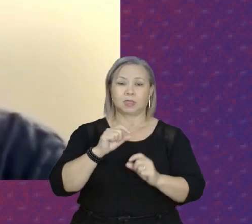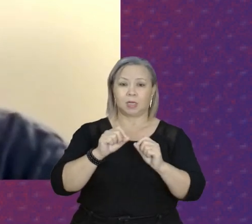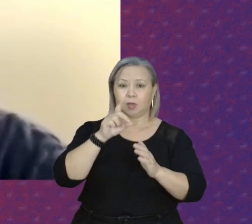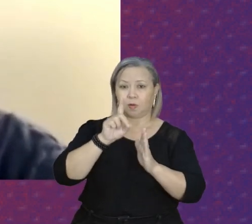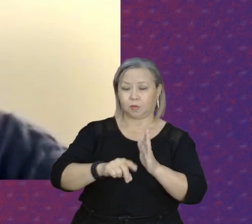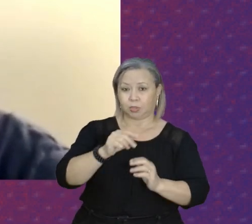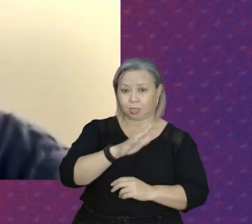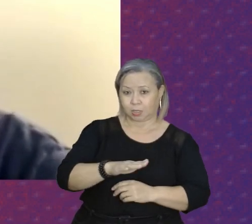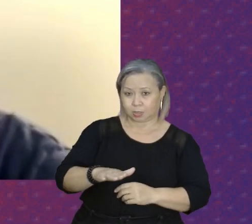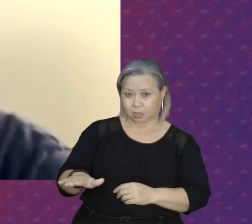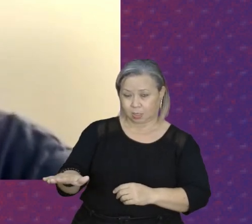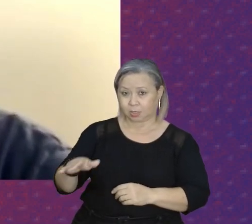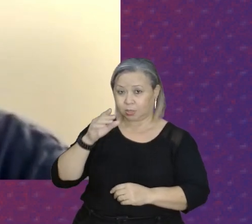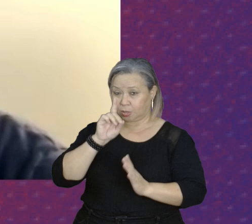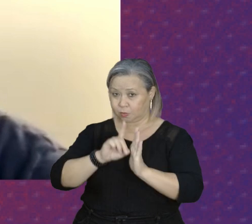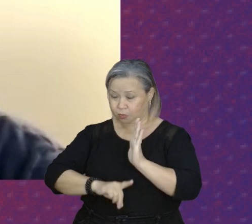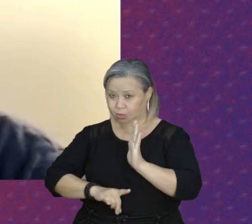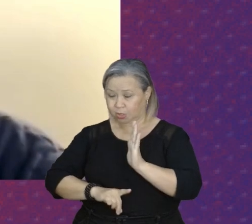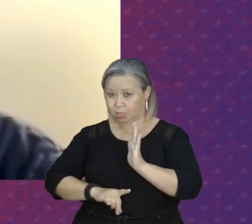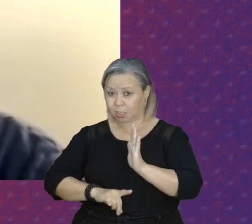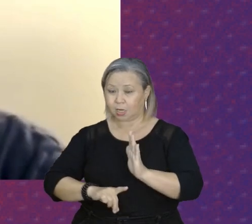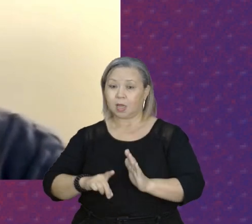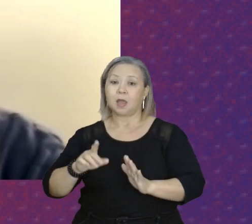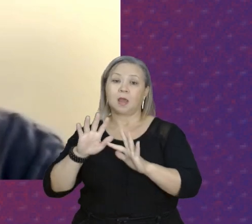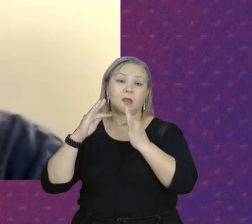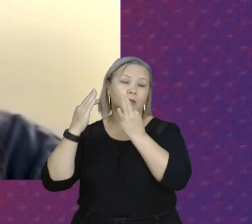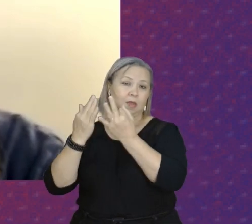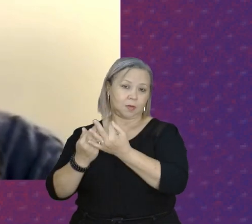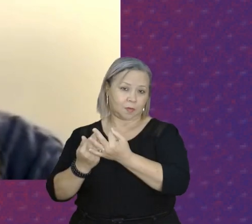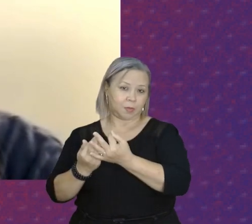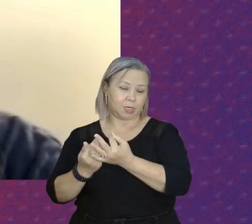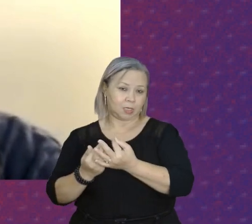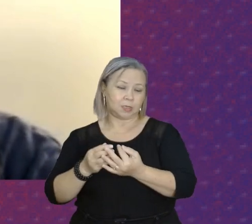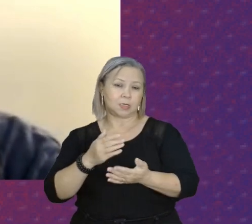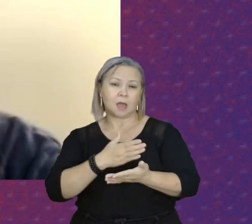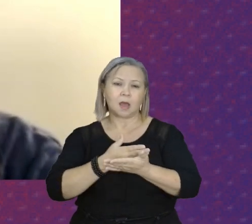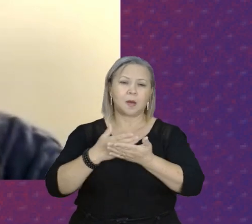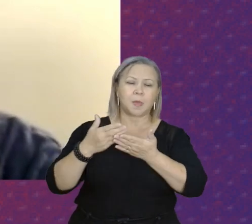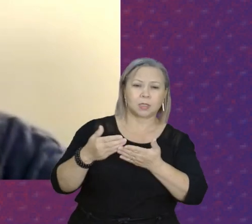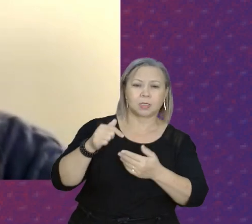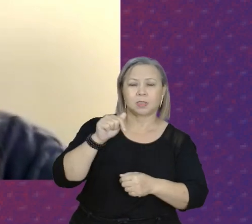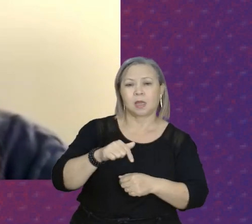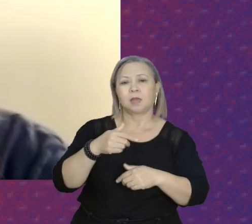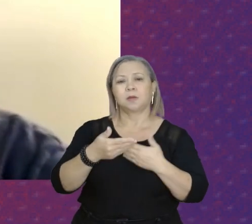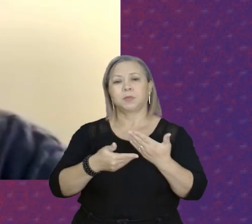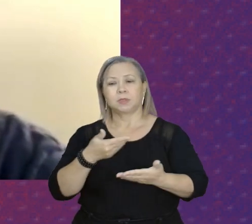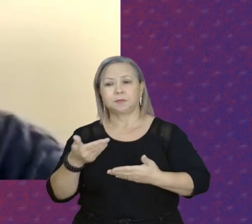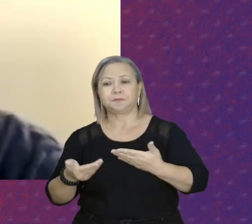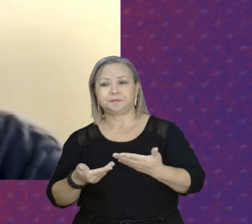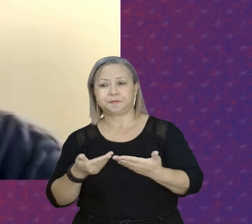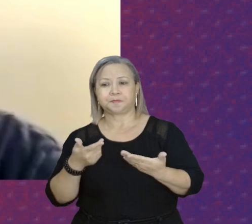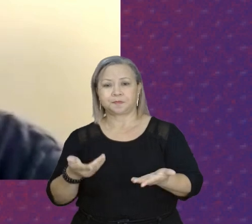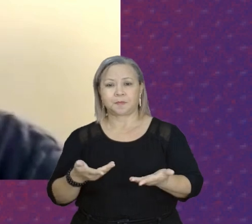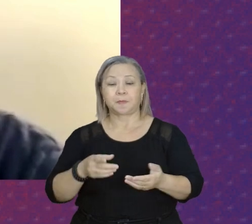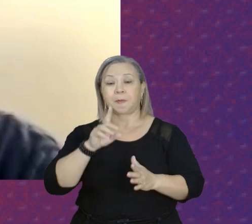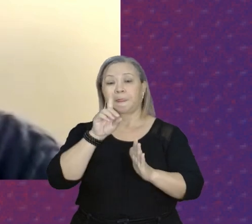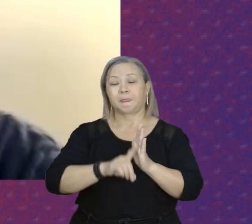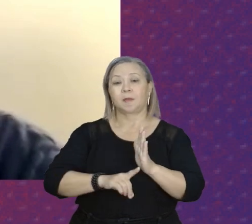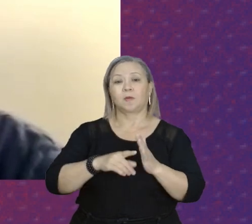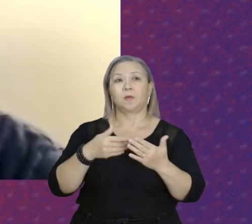das crianças e um direito das famílias, e aí a partir daí também é vinculado com o